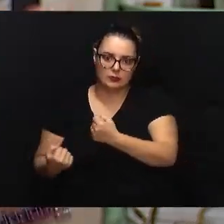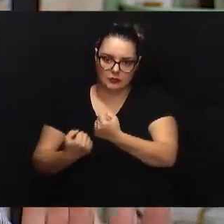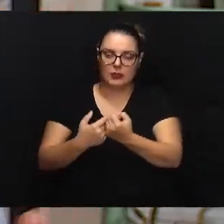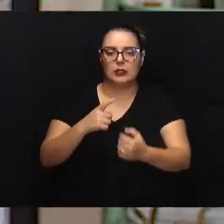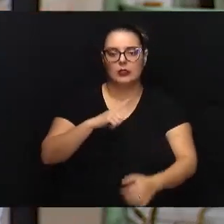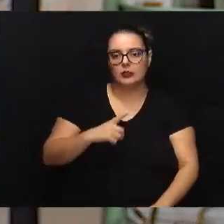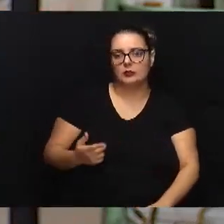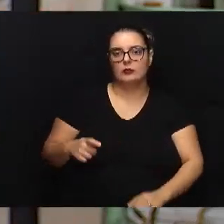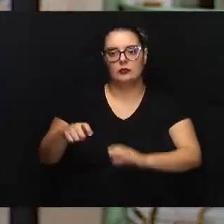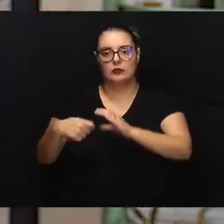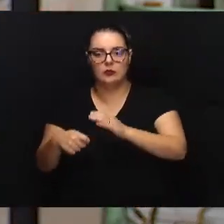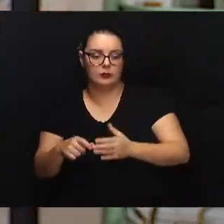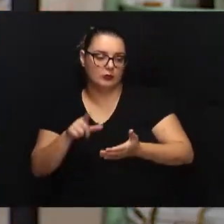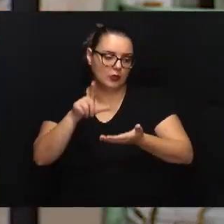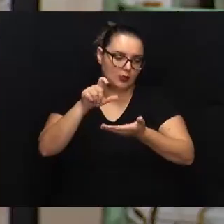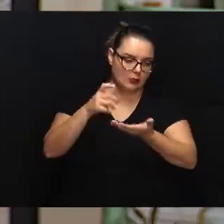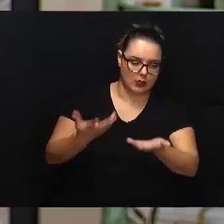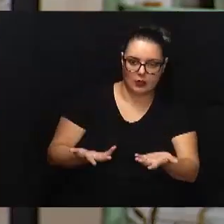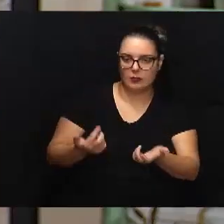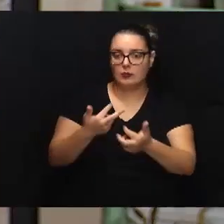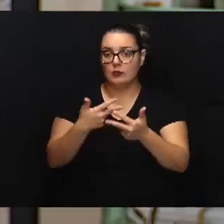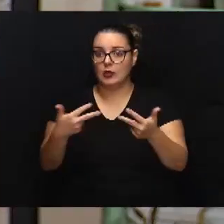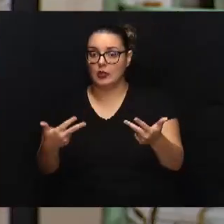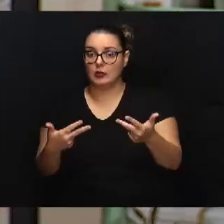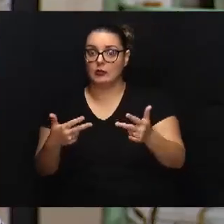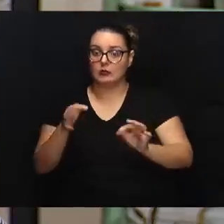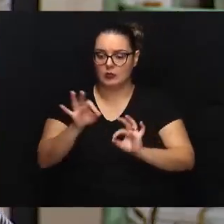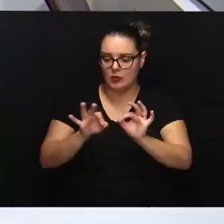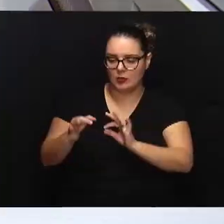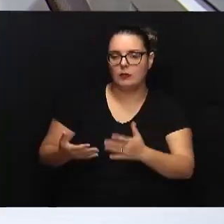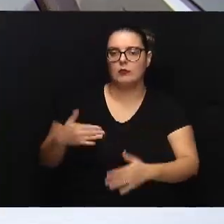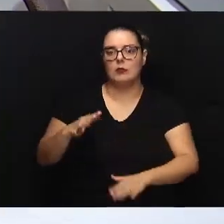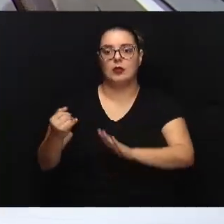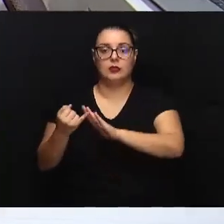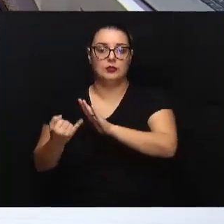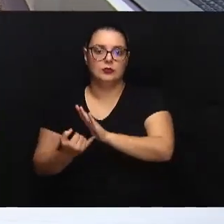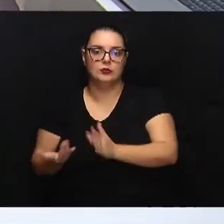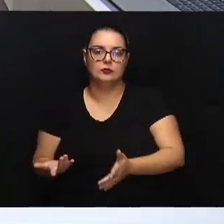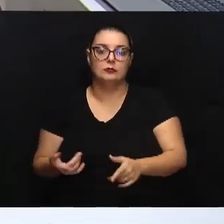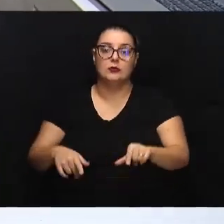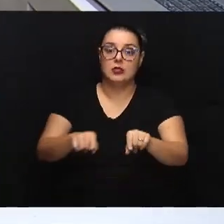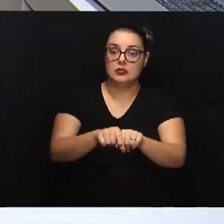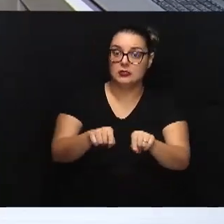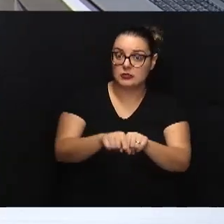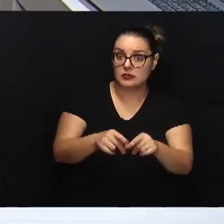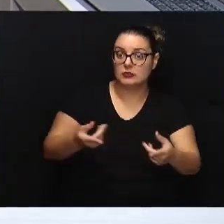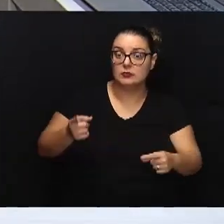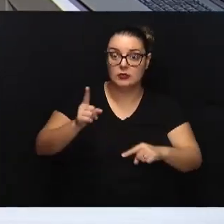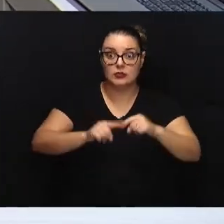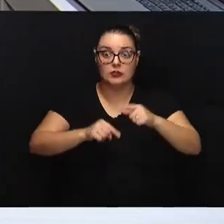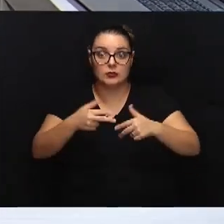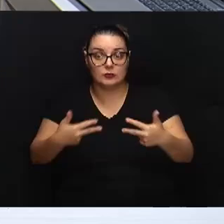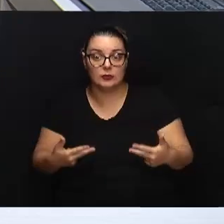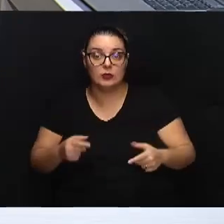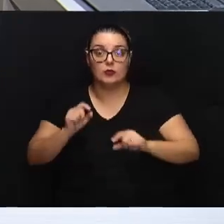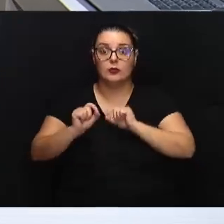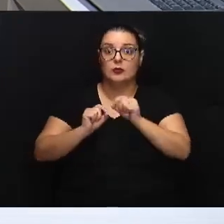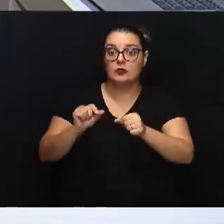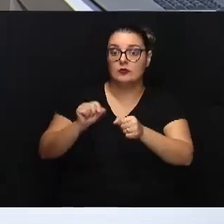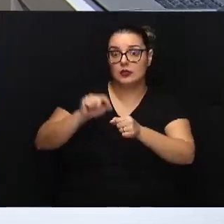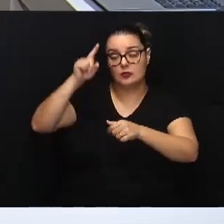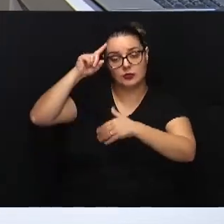uma foto, uma coisa mais institucional. Por outro lado, os produtos, o que eu faço no dia a dia precisa ser